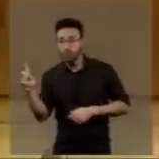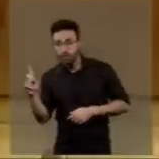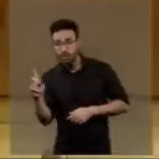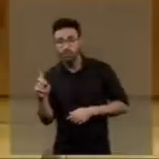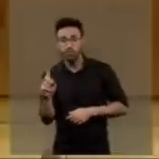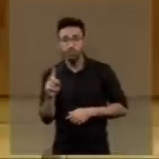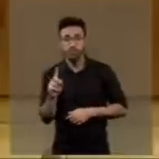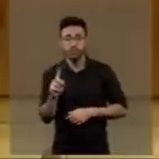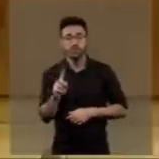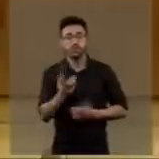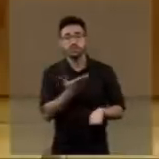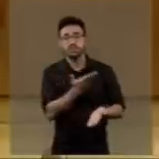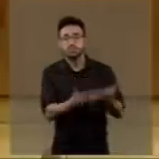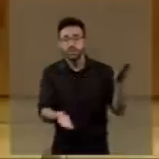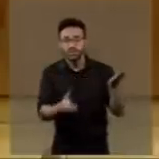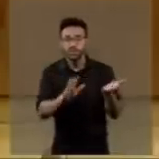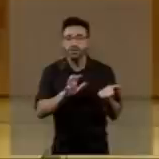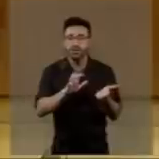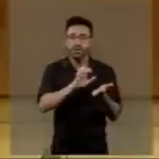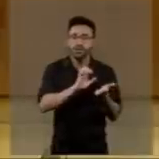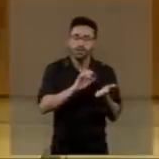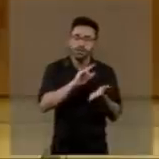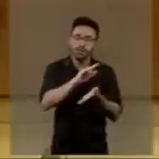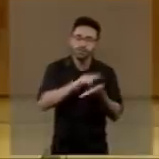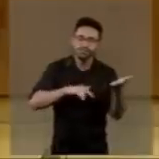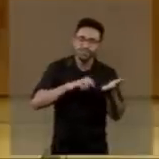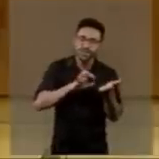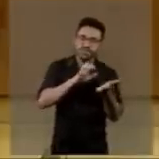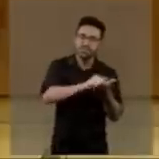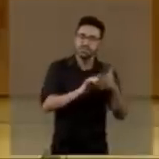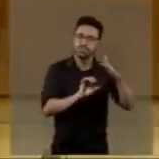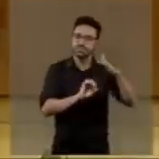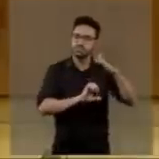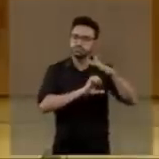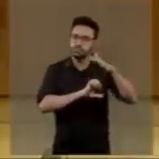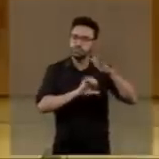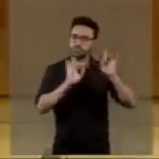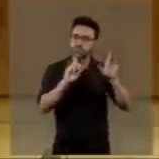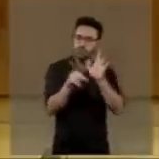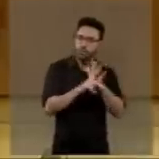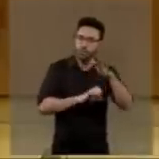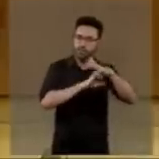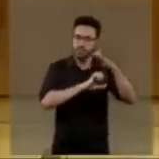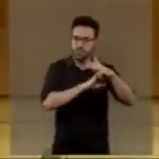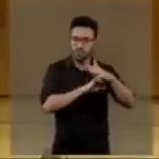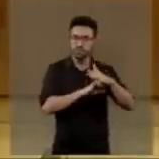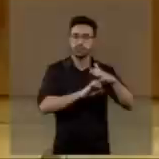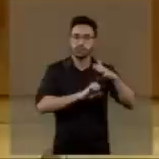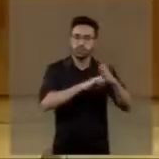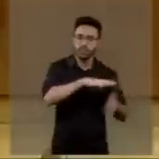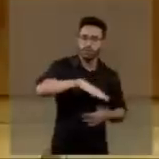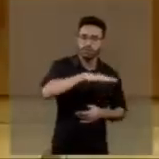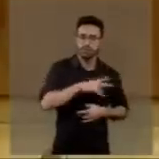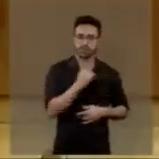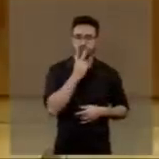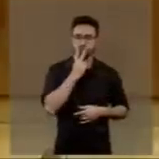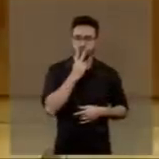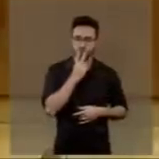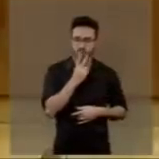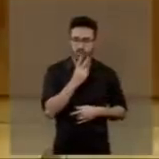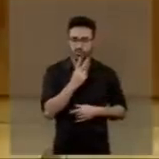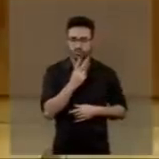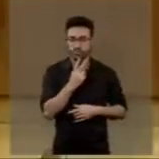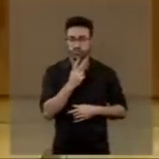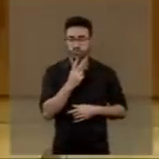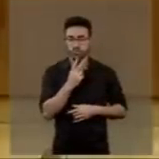de registro, do registro especial das empresas de tabaco, se